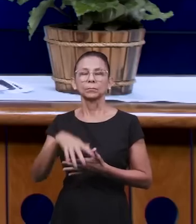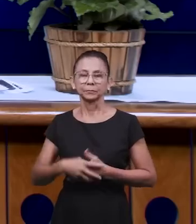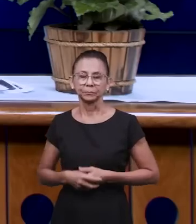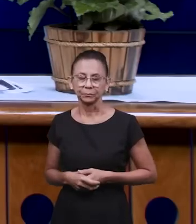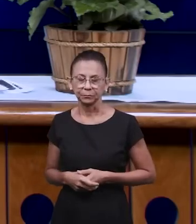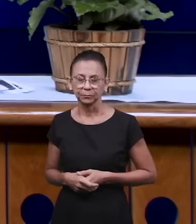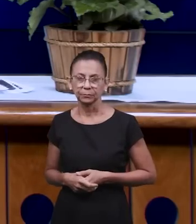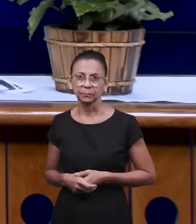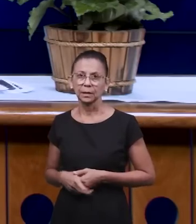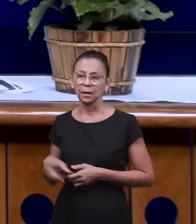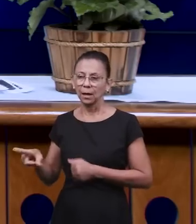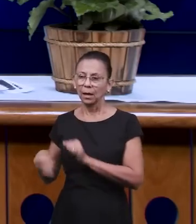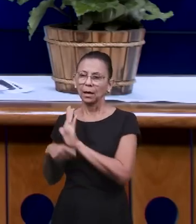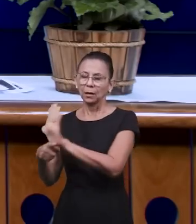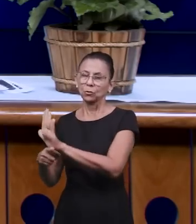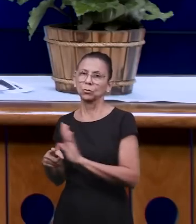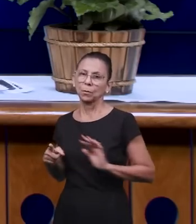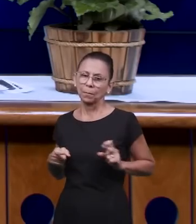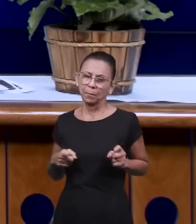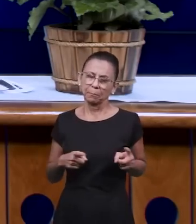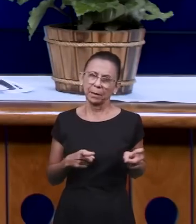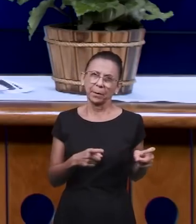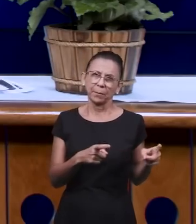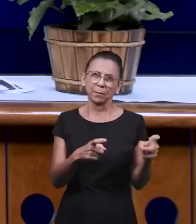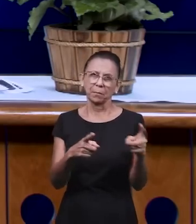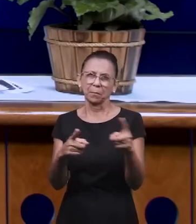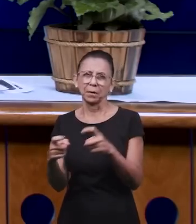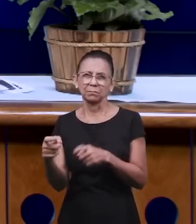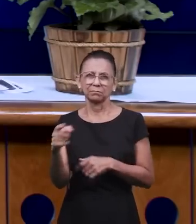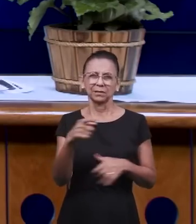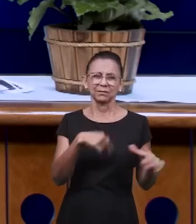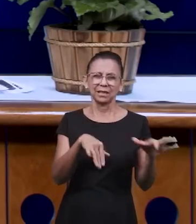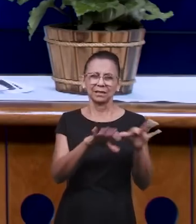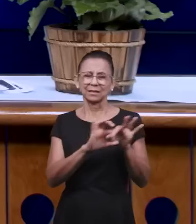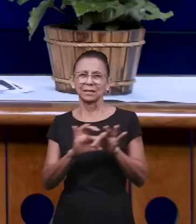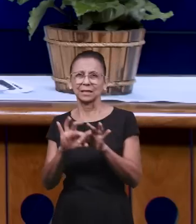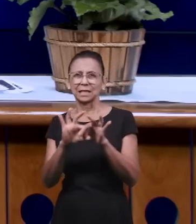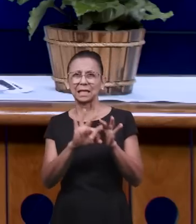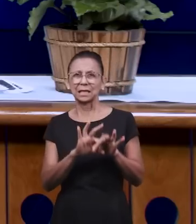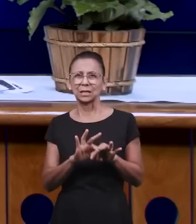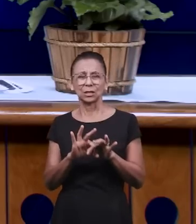que expressa um sentimento muito forte do israelita pela terra, que é o sentimento